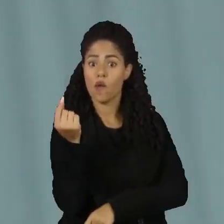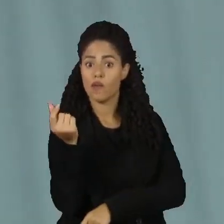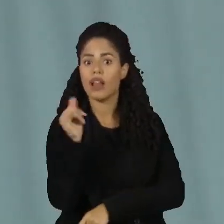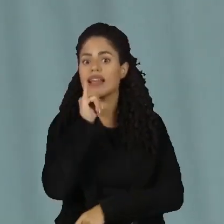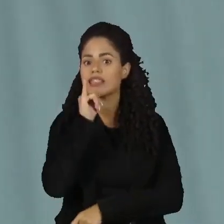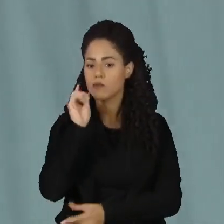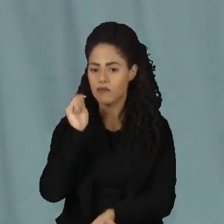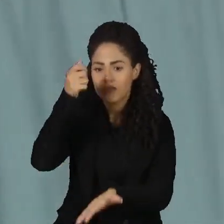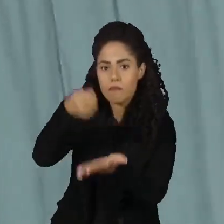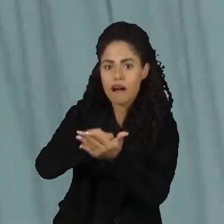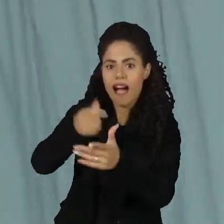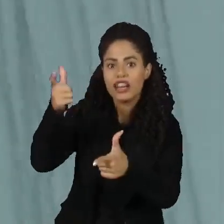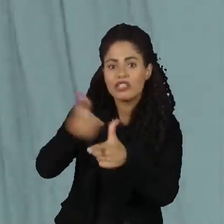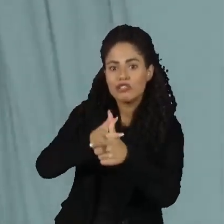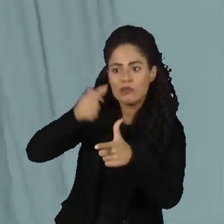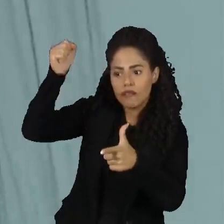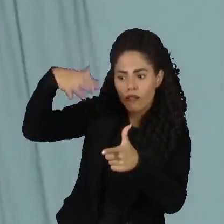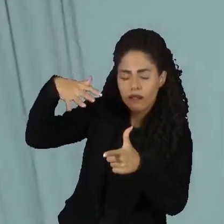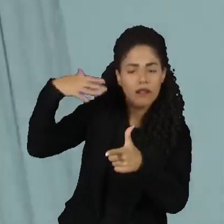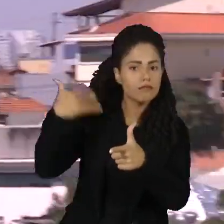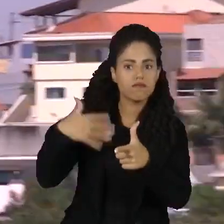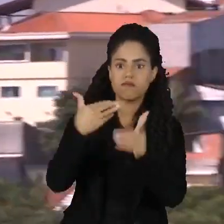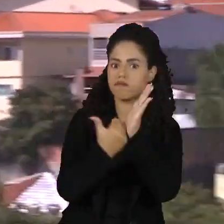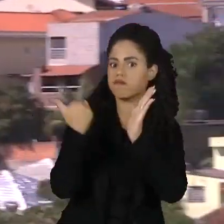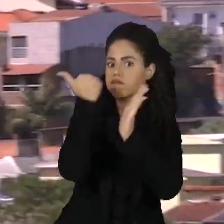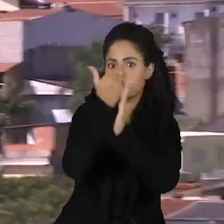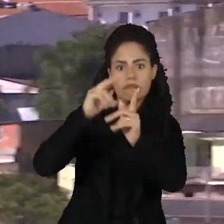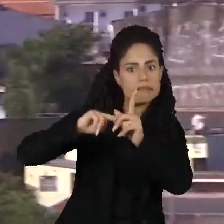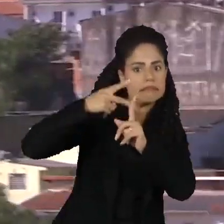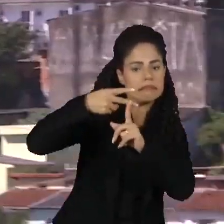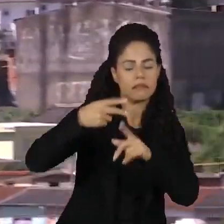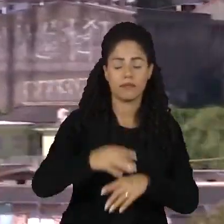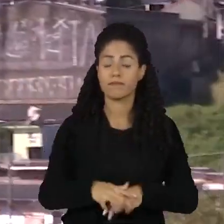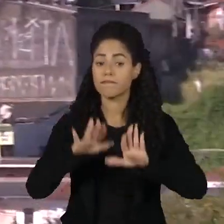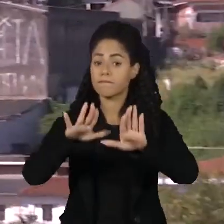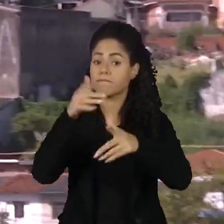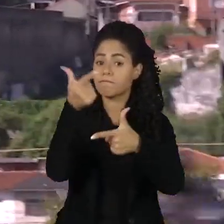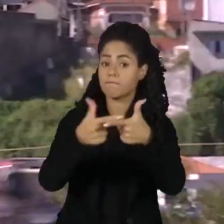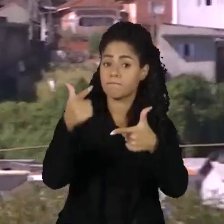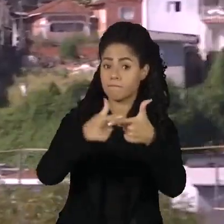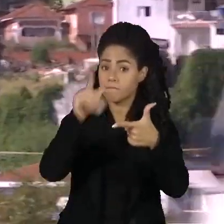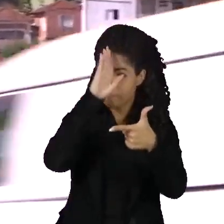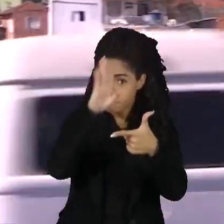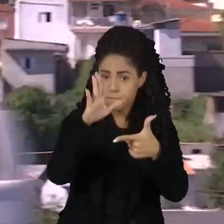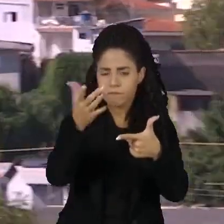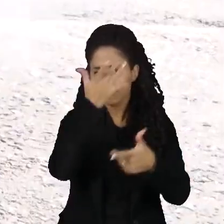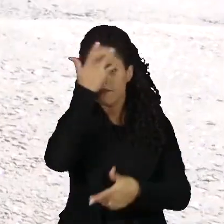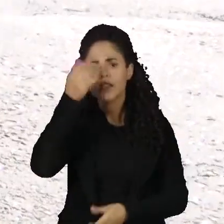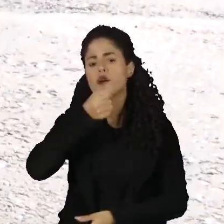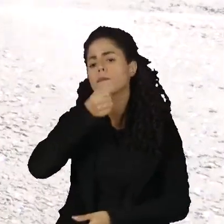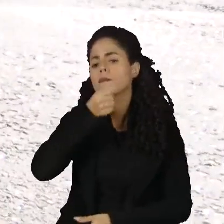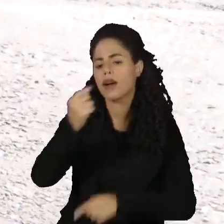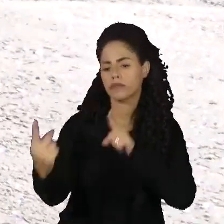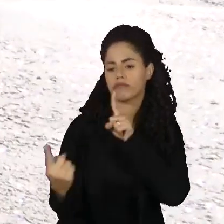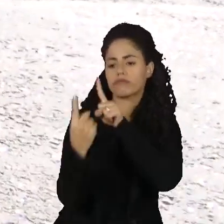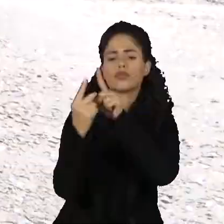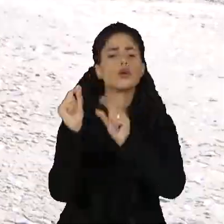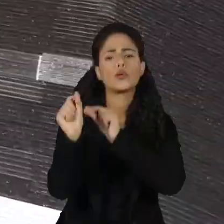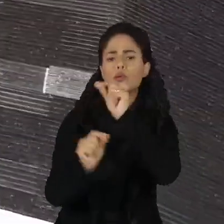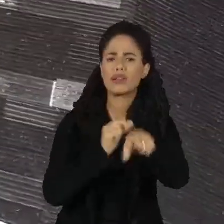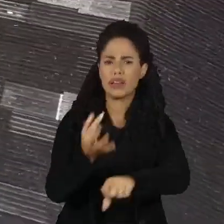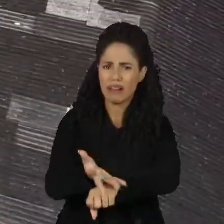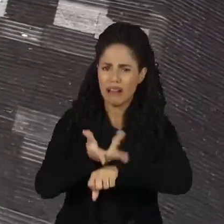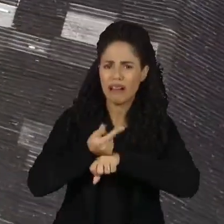contas mensais suba de maneira importante. O principal problema ambiental citado pelos entrevistados é a baixa qualidade do